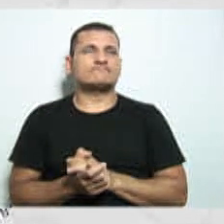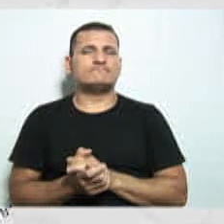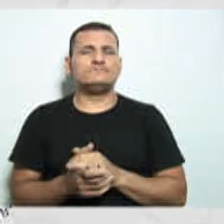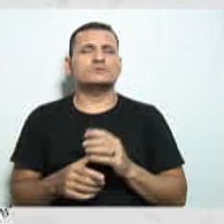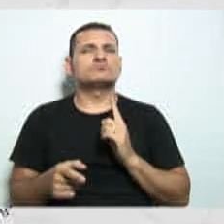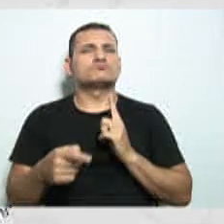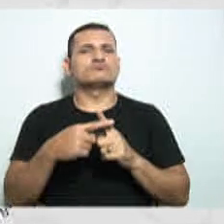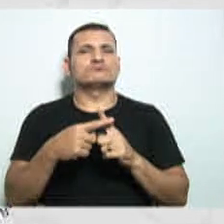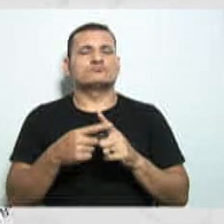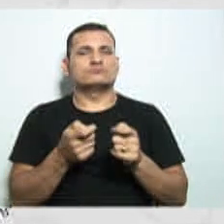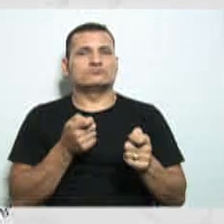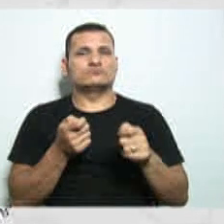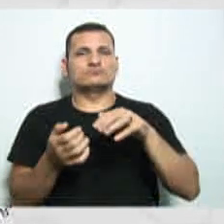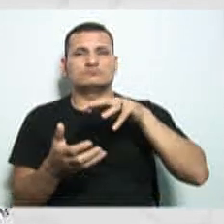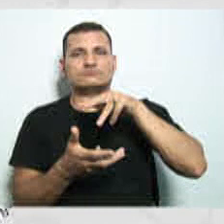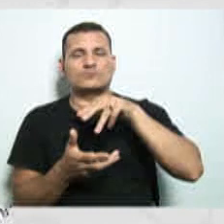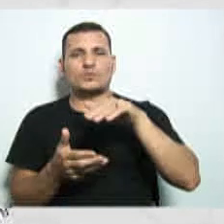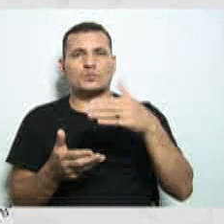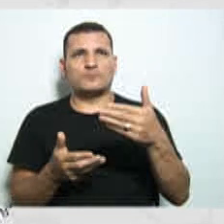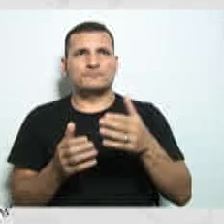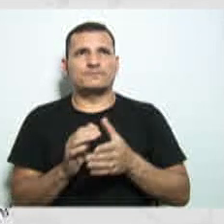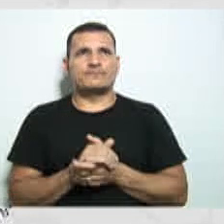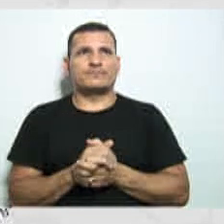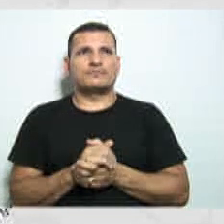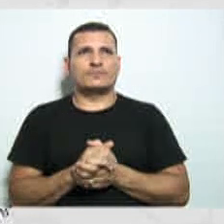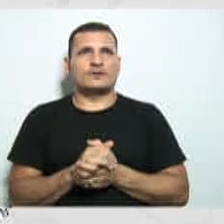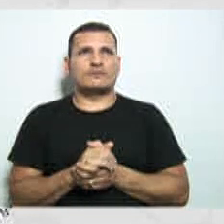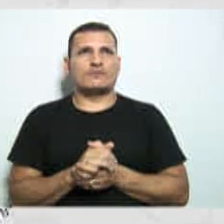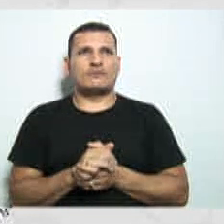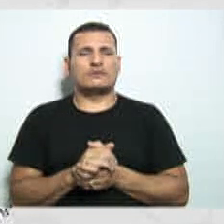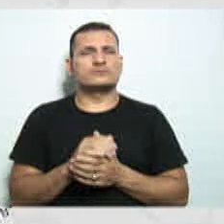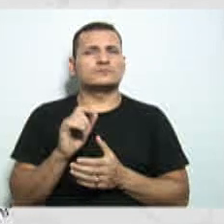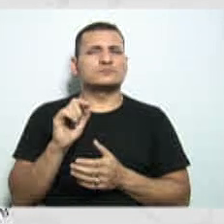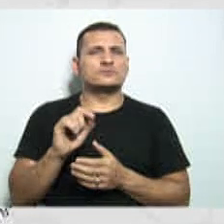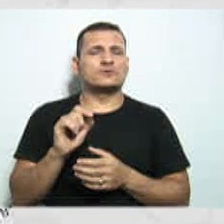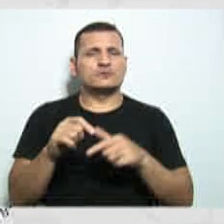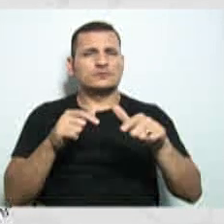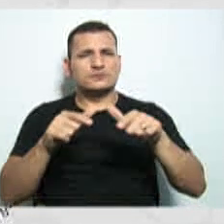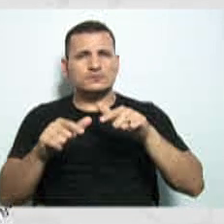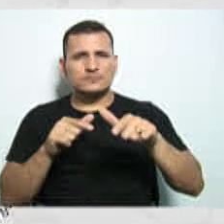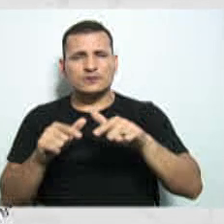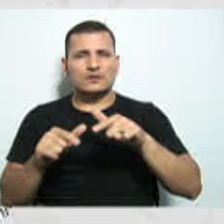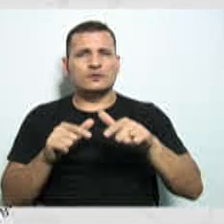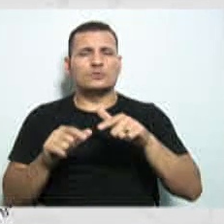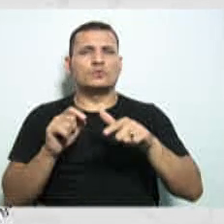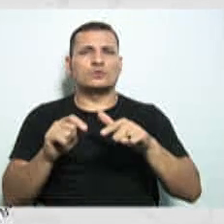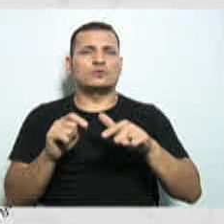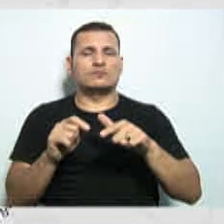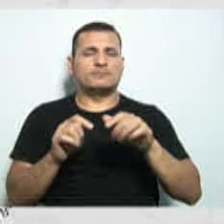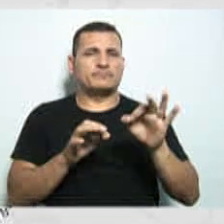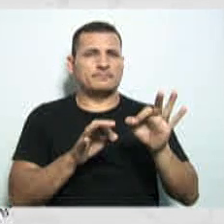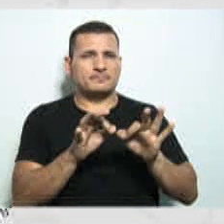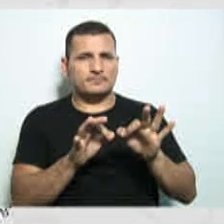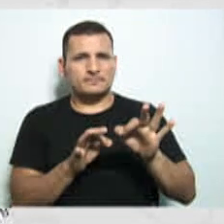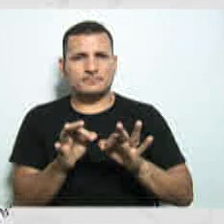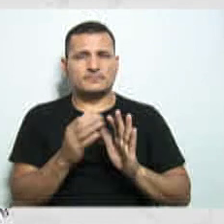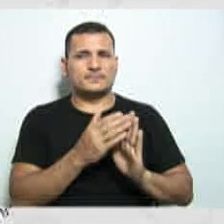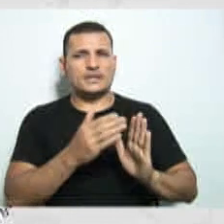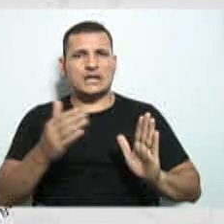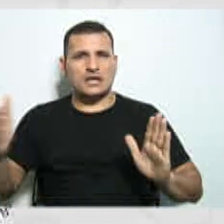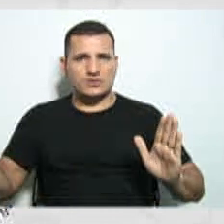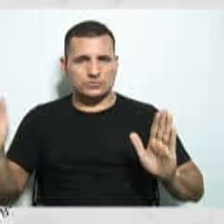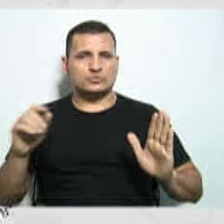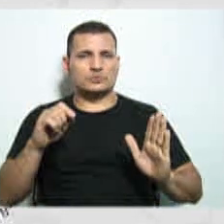benefícios da sustentabilidade? A adoção de ações garante a médio e longo prazo um planeta em boas condições, né,